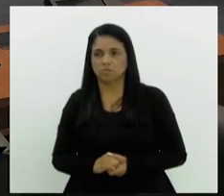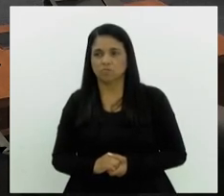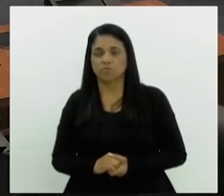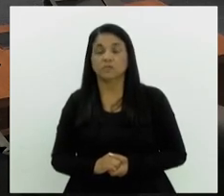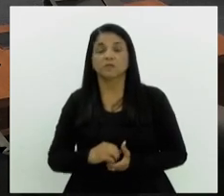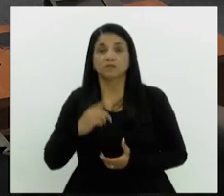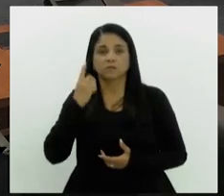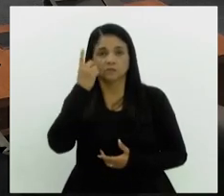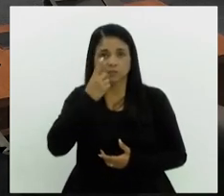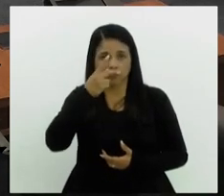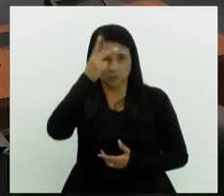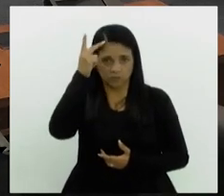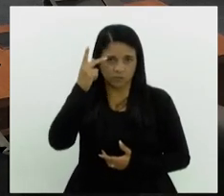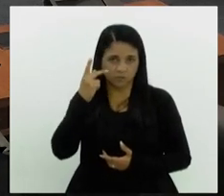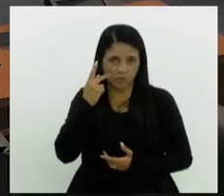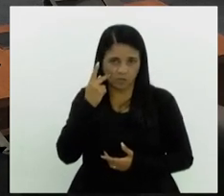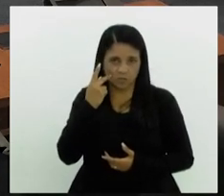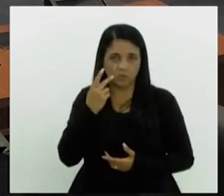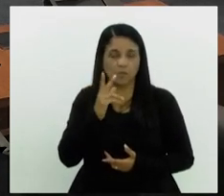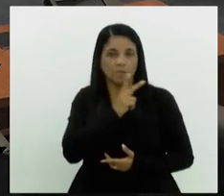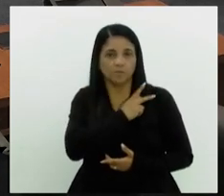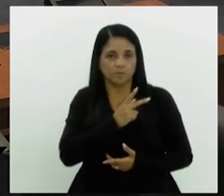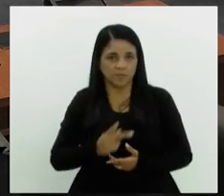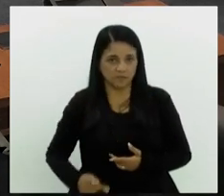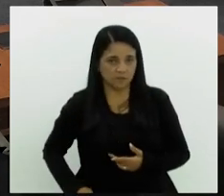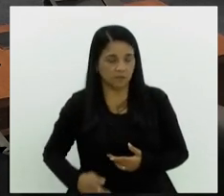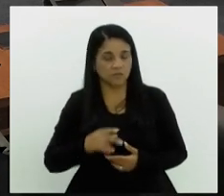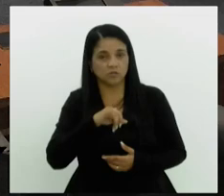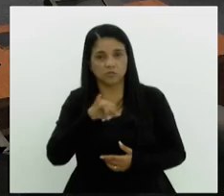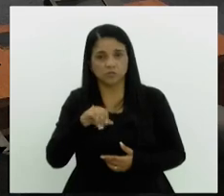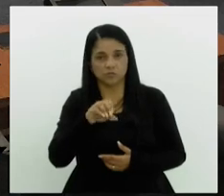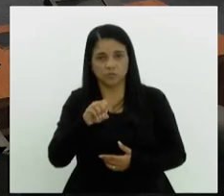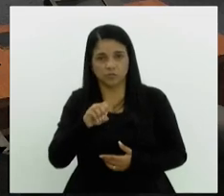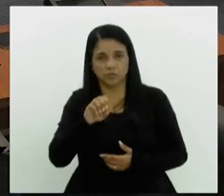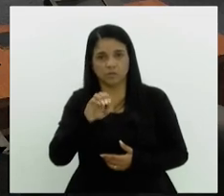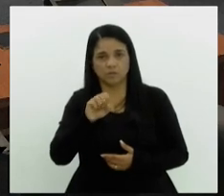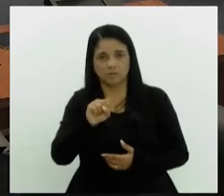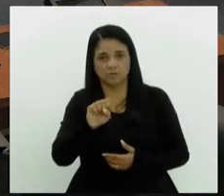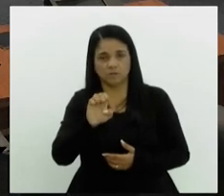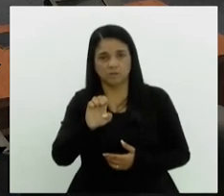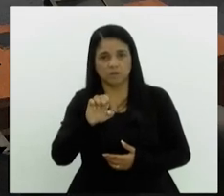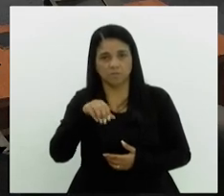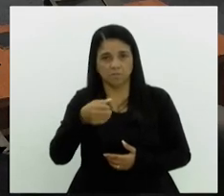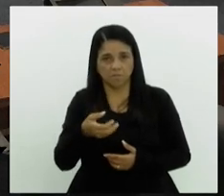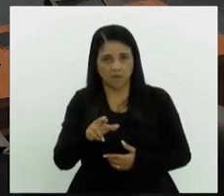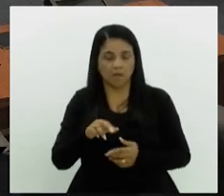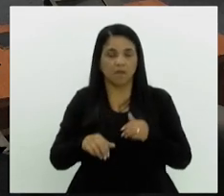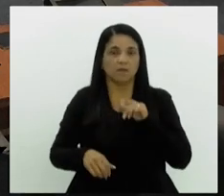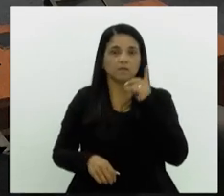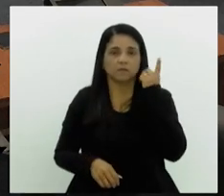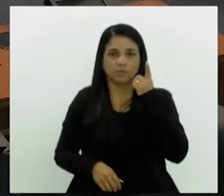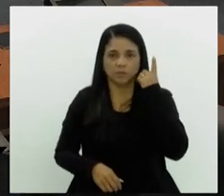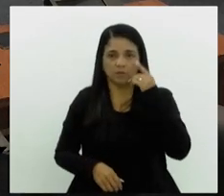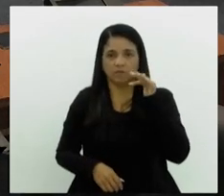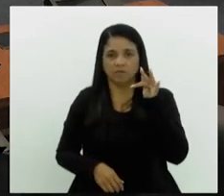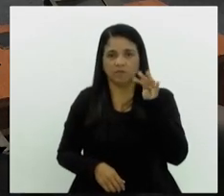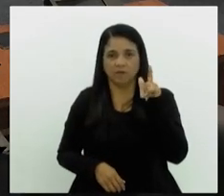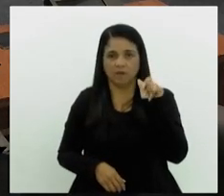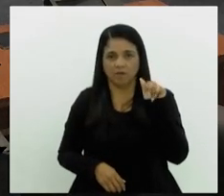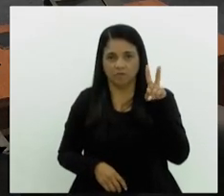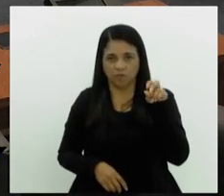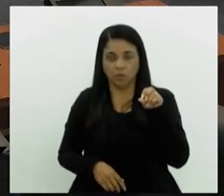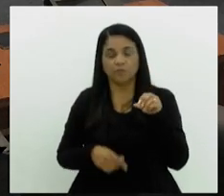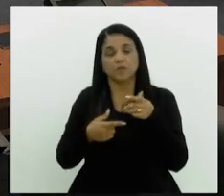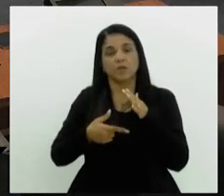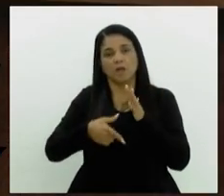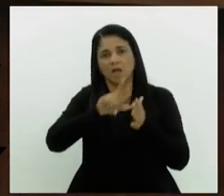Deputado Luiz Paulo, deputado presidente professor José Mar, deputado Flávio Serafini, mais uma vez ratifico aqui as palavras que disse anteriormente